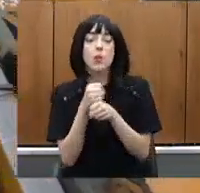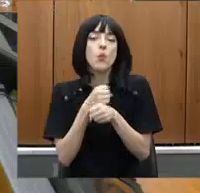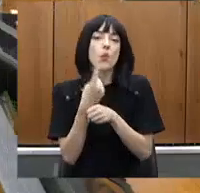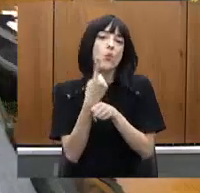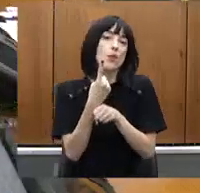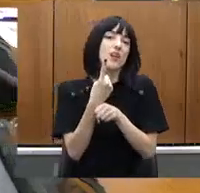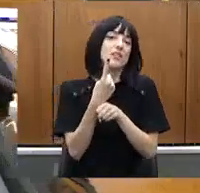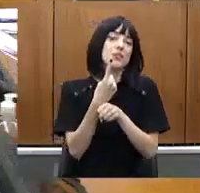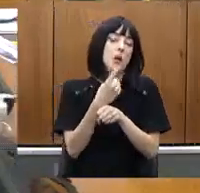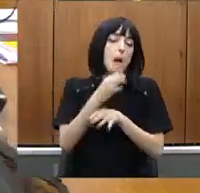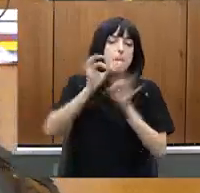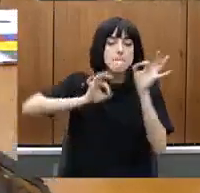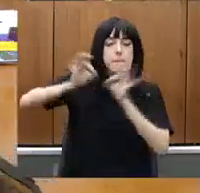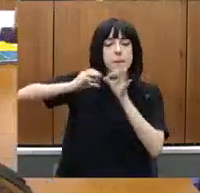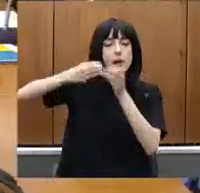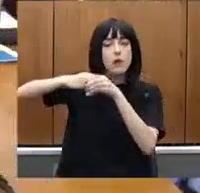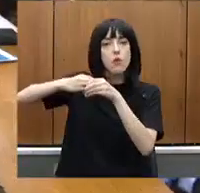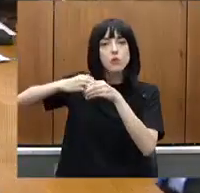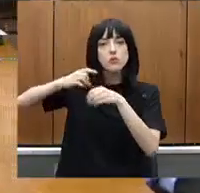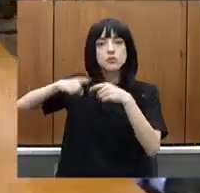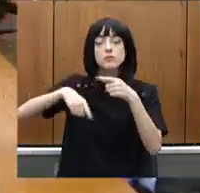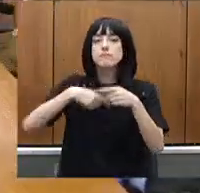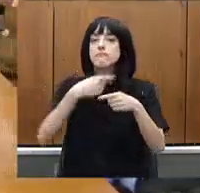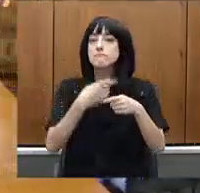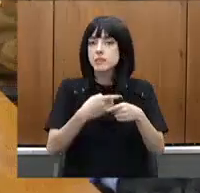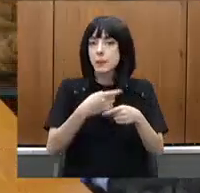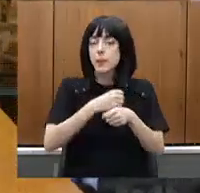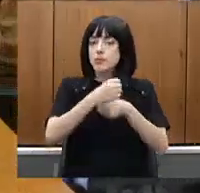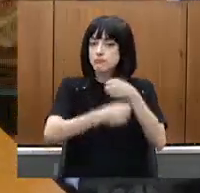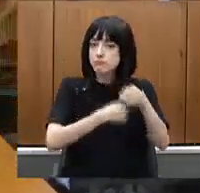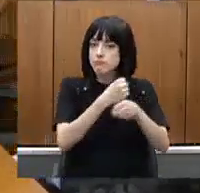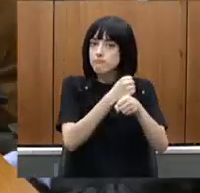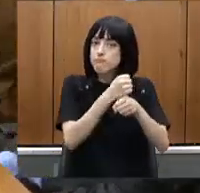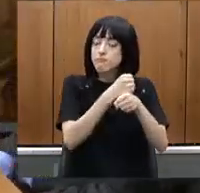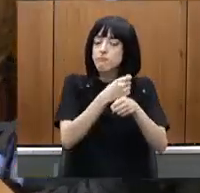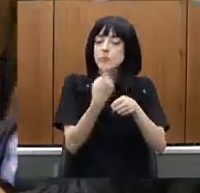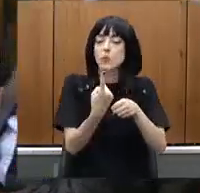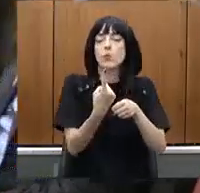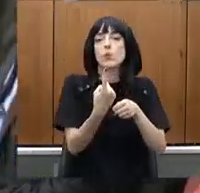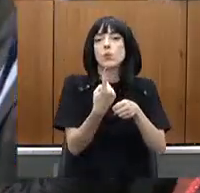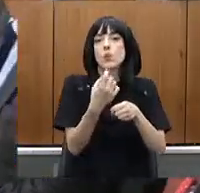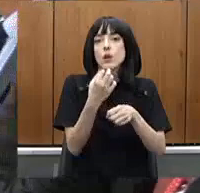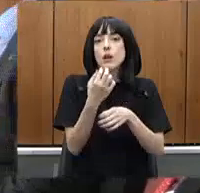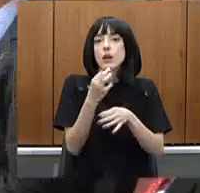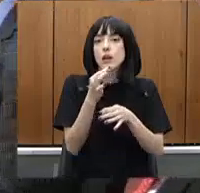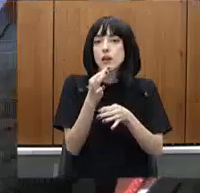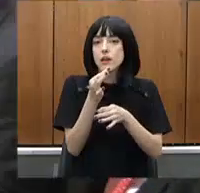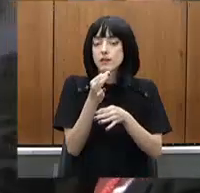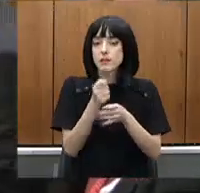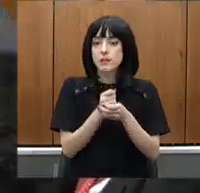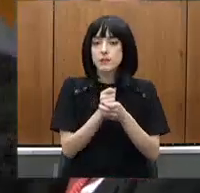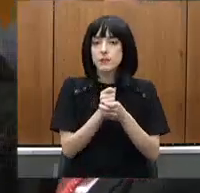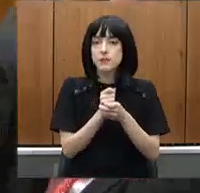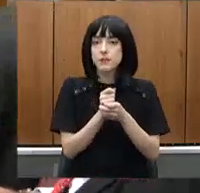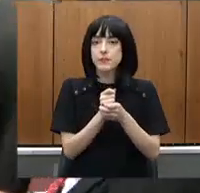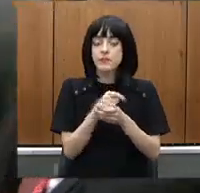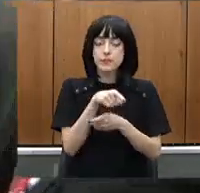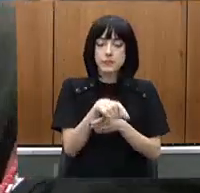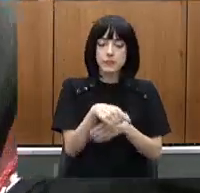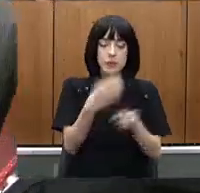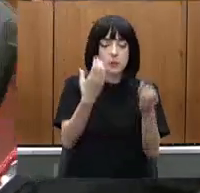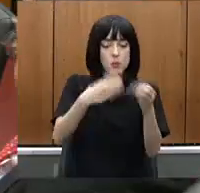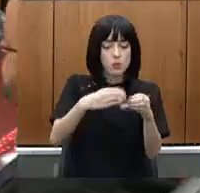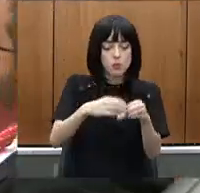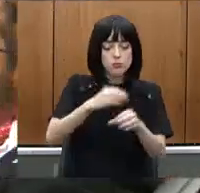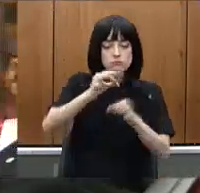depois dele rodado para formar aquele que passou no concurso então só daqui a dois anos que as pessoas chegam para o concurso